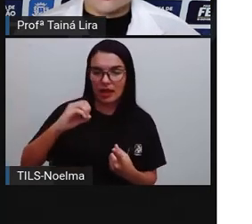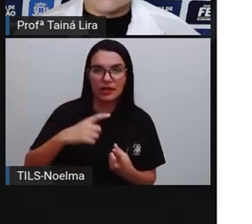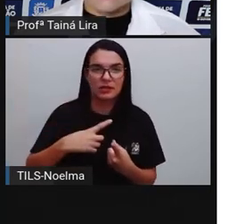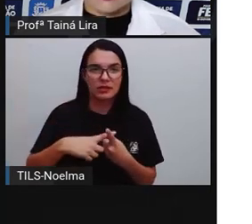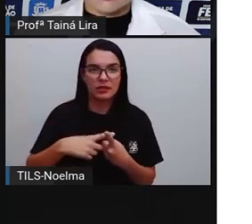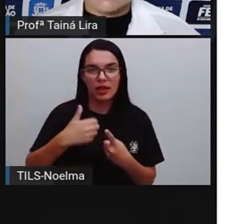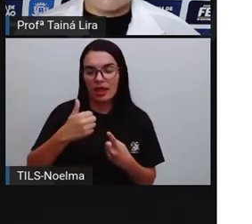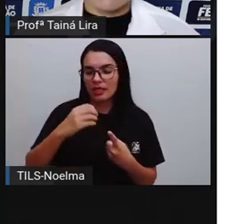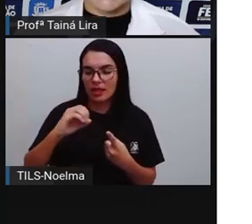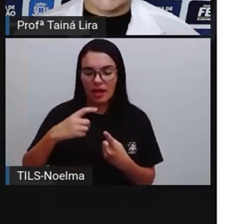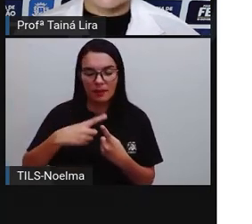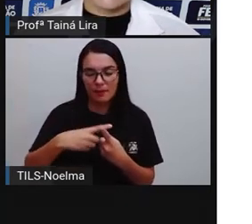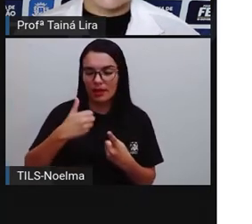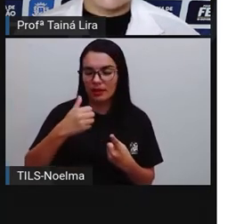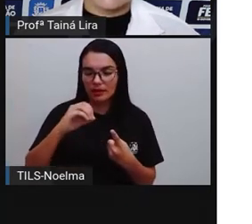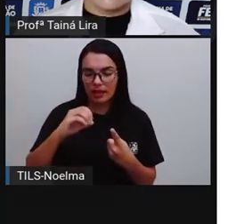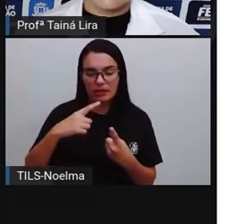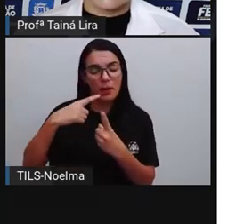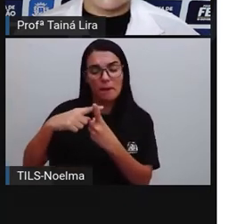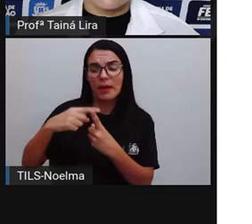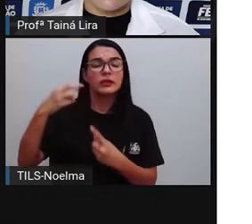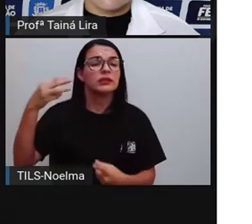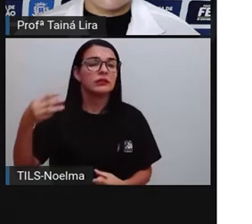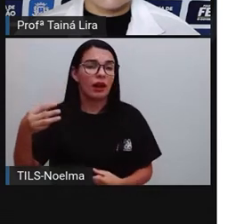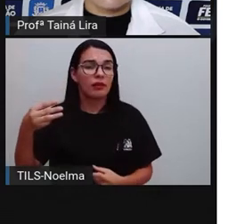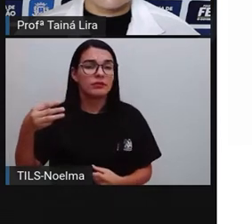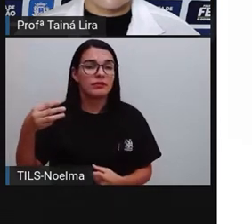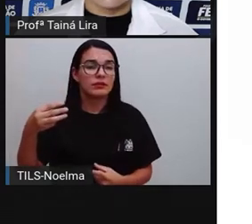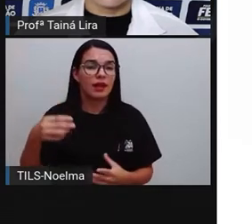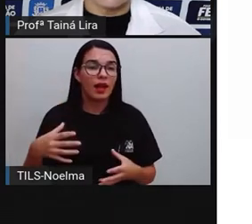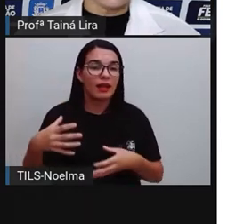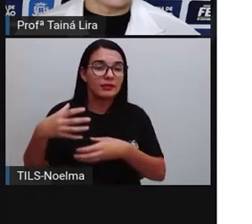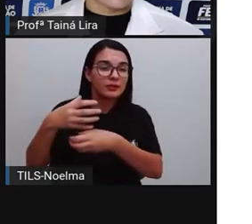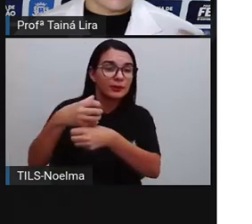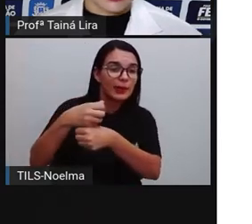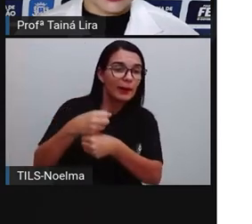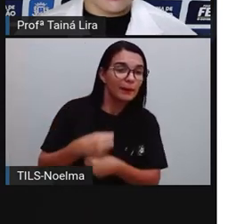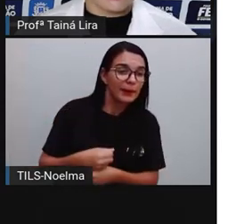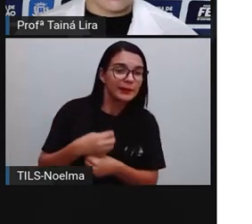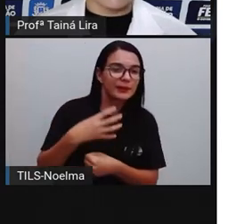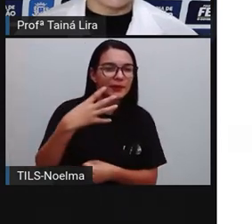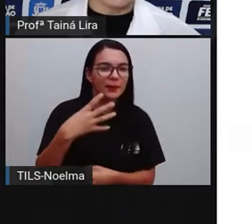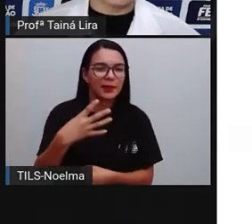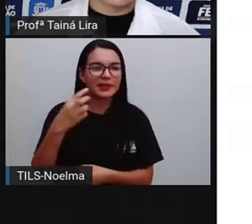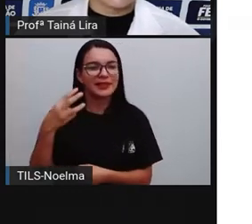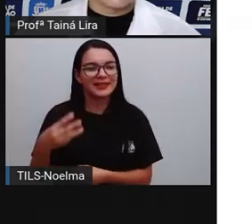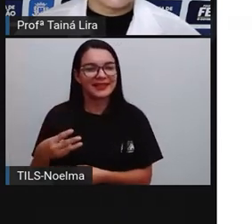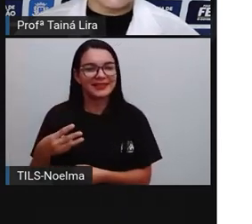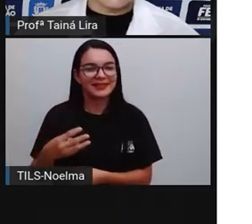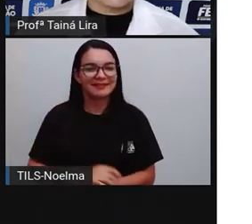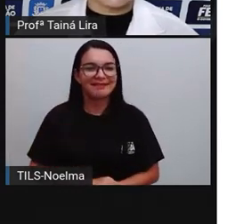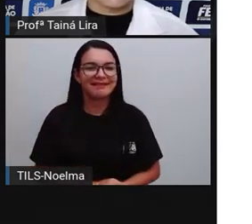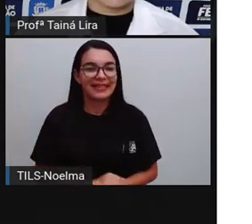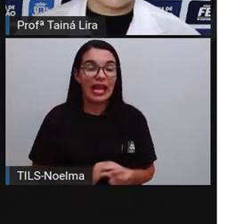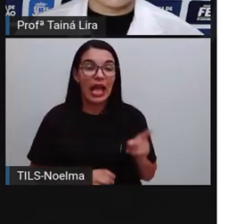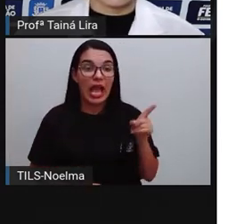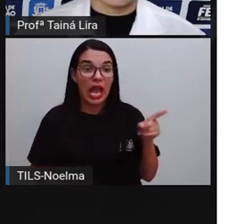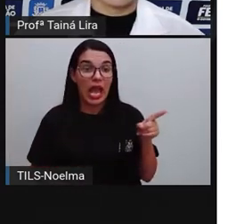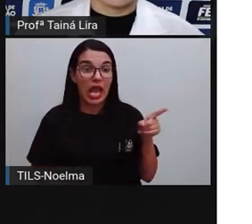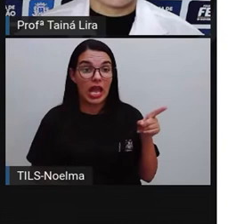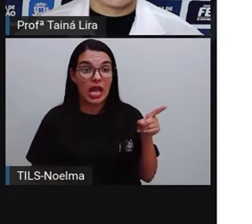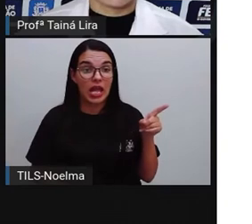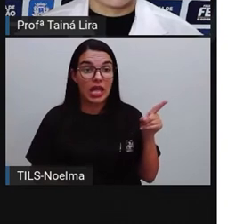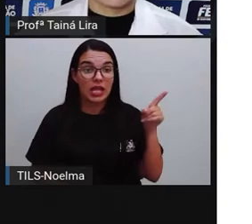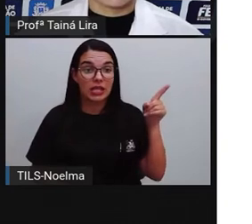20 30 40 e aqui ó acrescentei 13 tá bom esse número